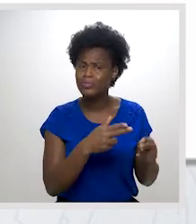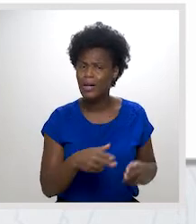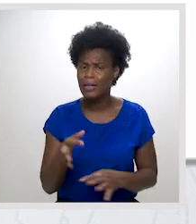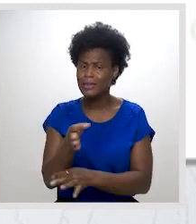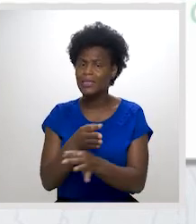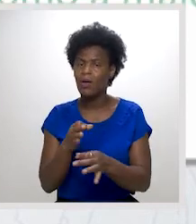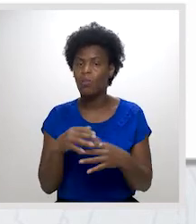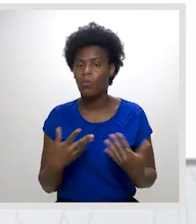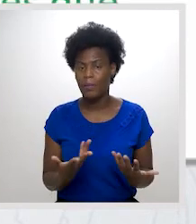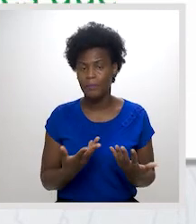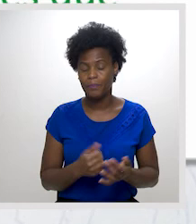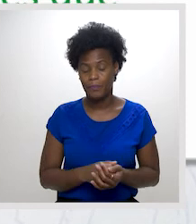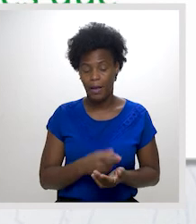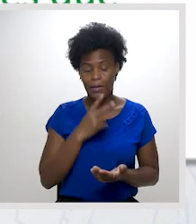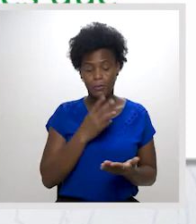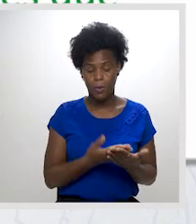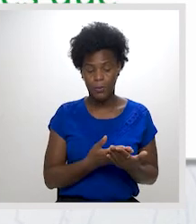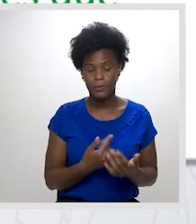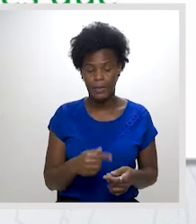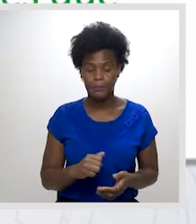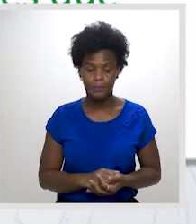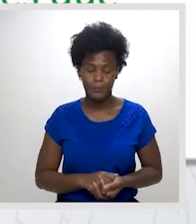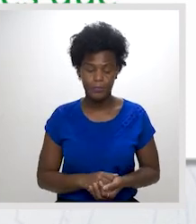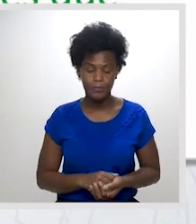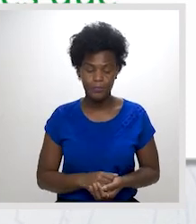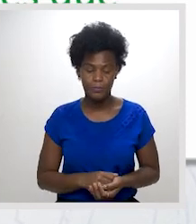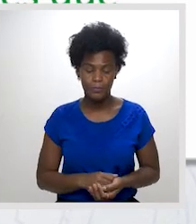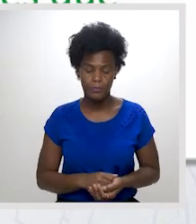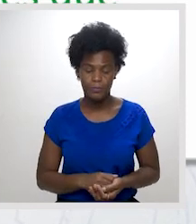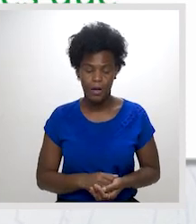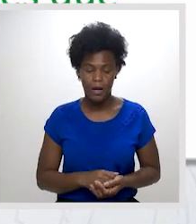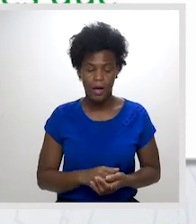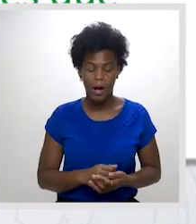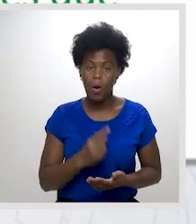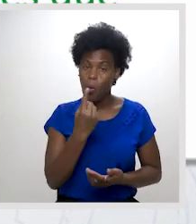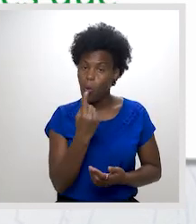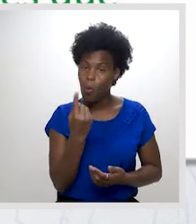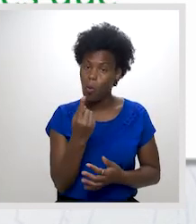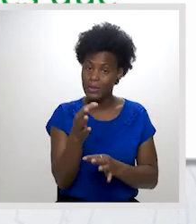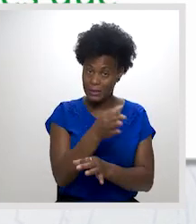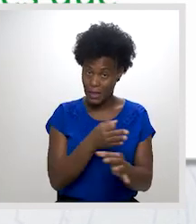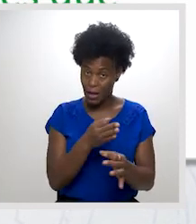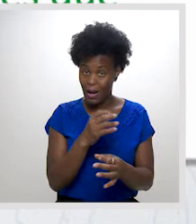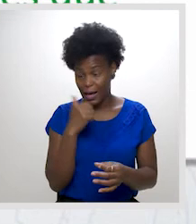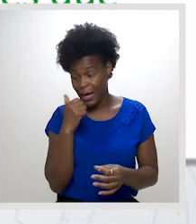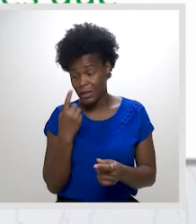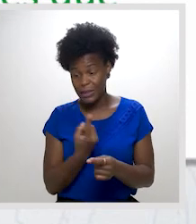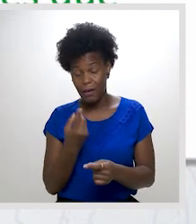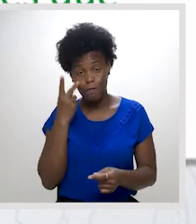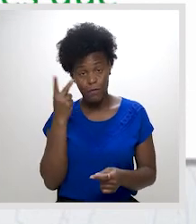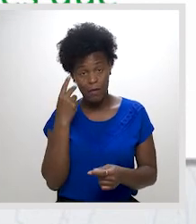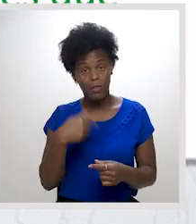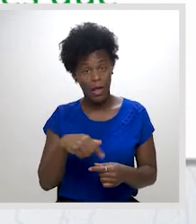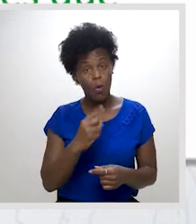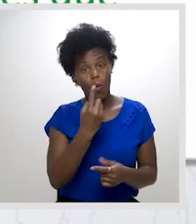multicelulares? A nossa resposta é: os unicelulares são aqueles seres